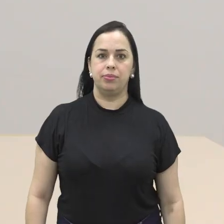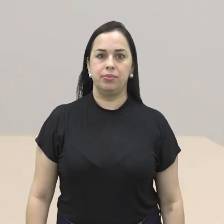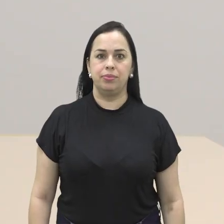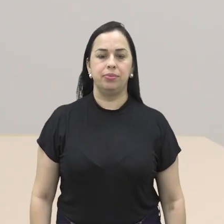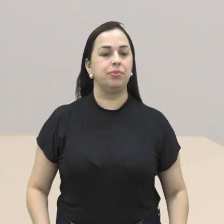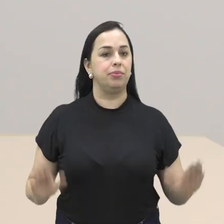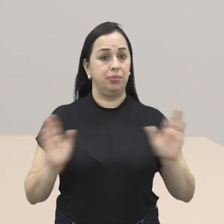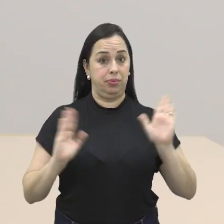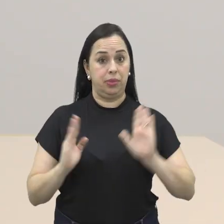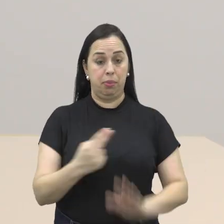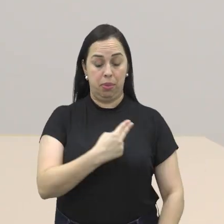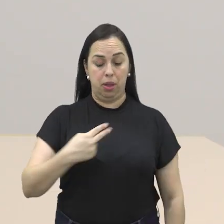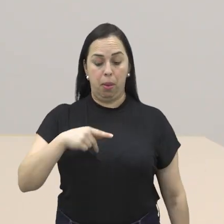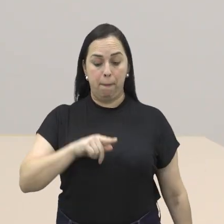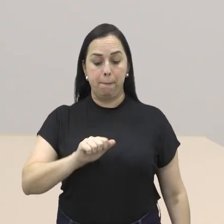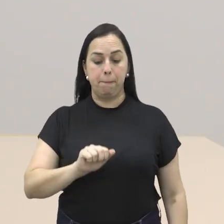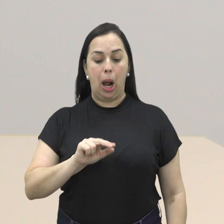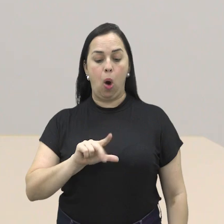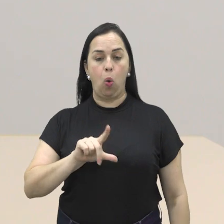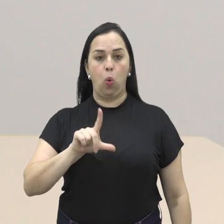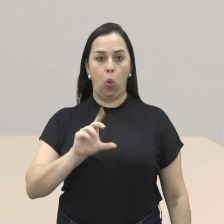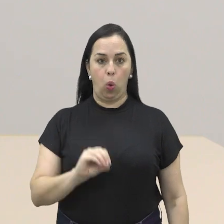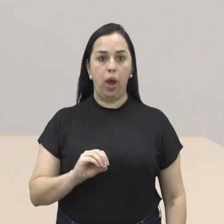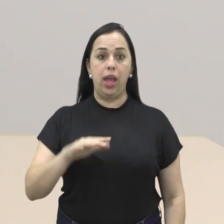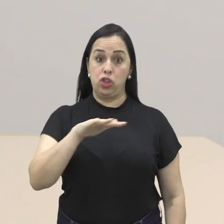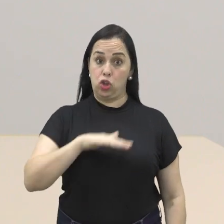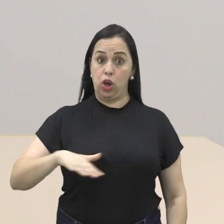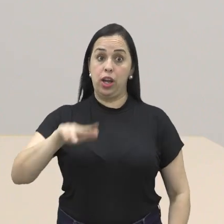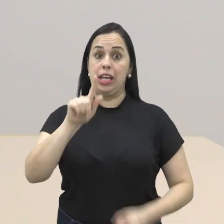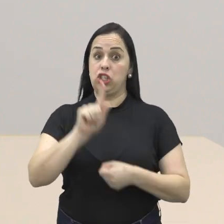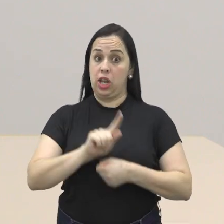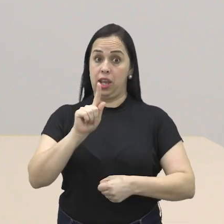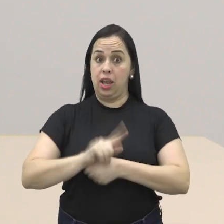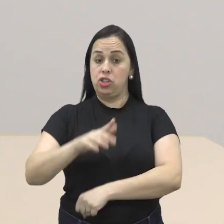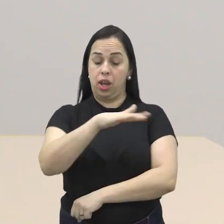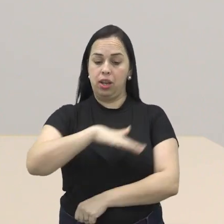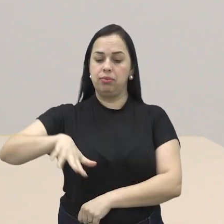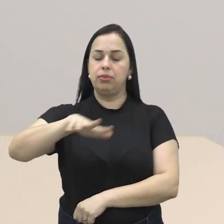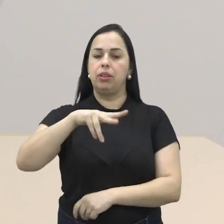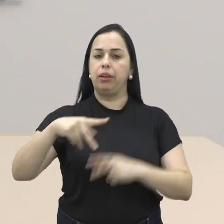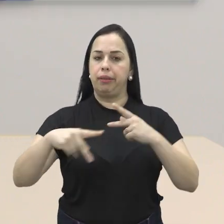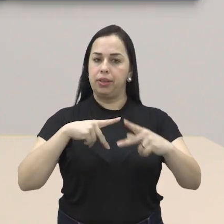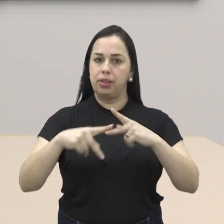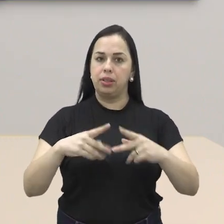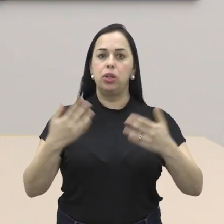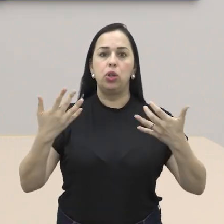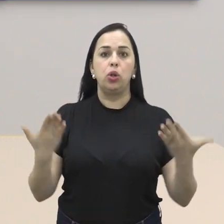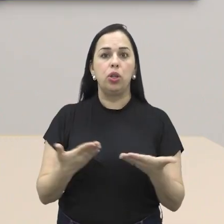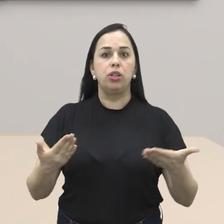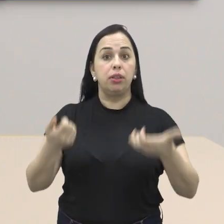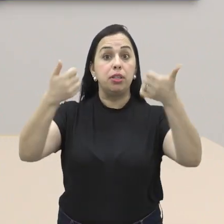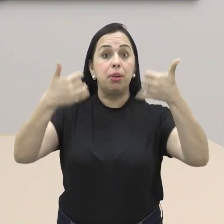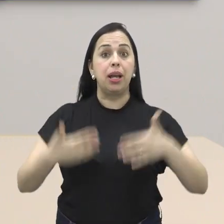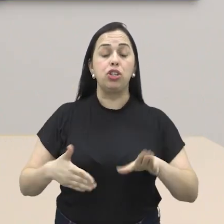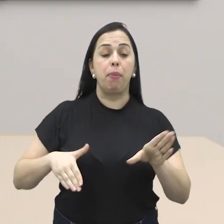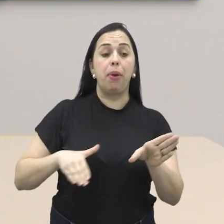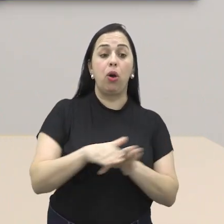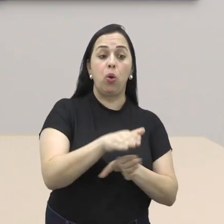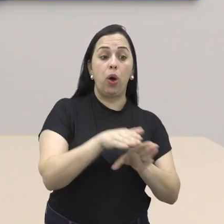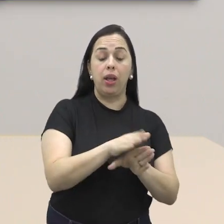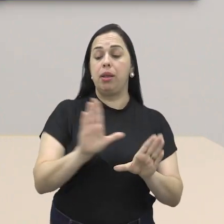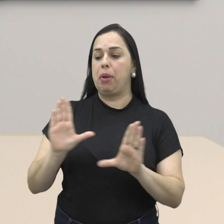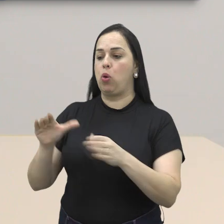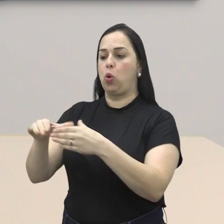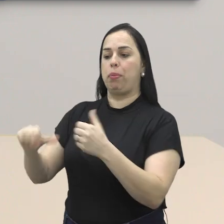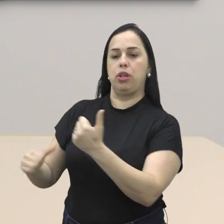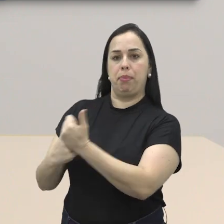Olá, eu sou Paulo Sereda, gerente regional do Sebrae para a região de São José dos Campos e hoje nós vamos falar sobre mentoria e rede de apoio, justamente